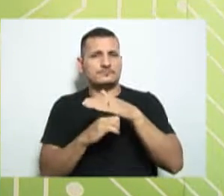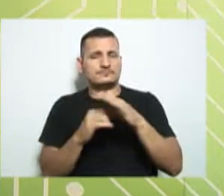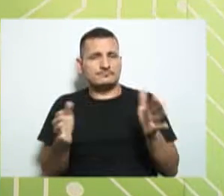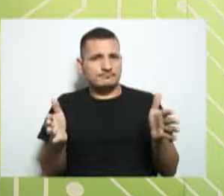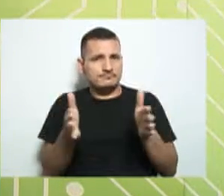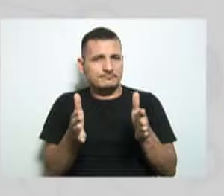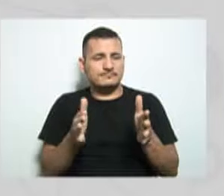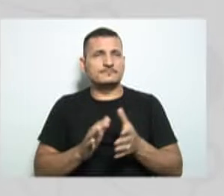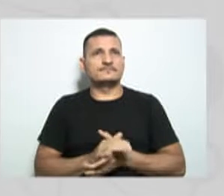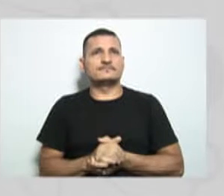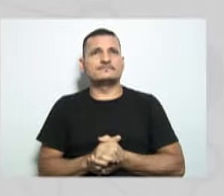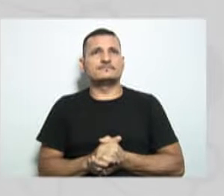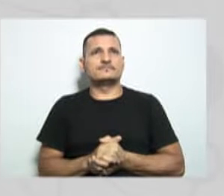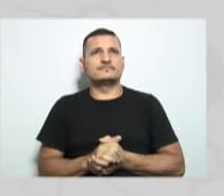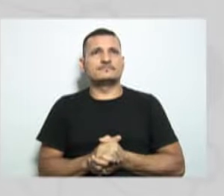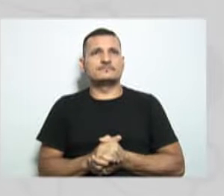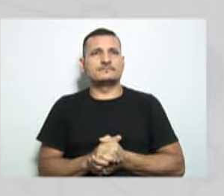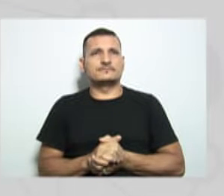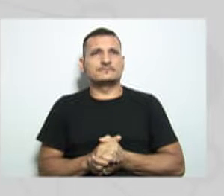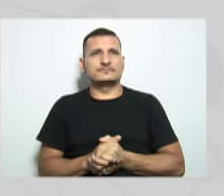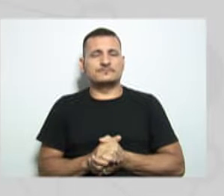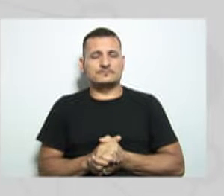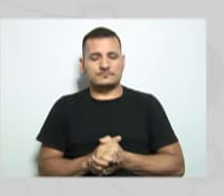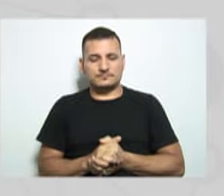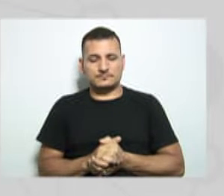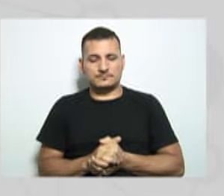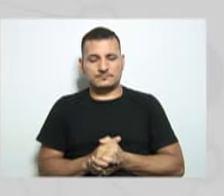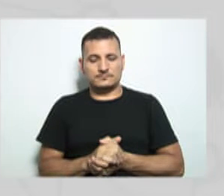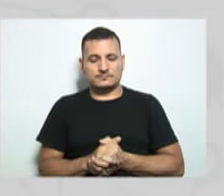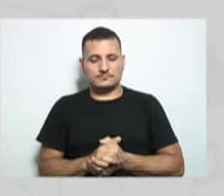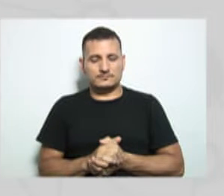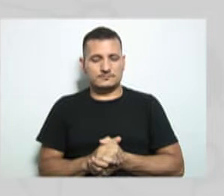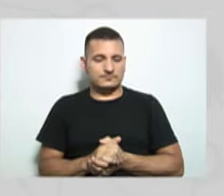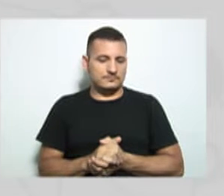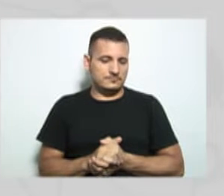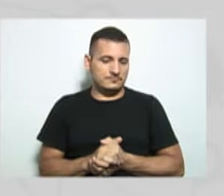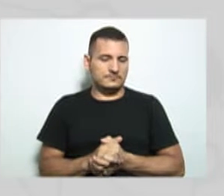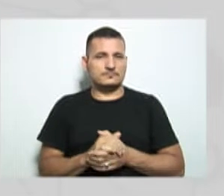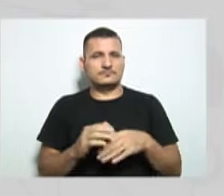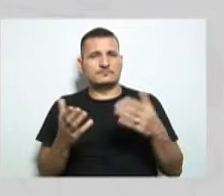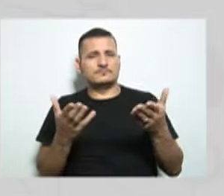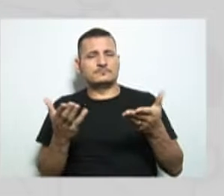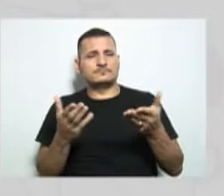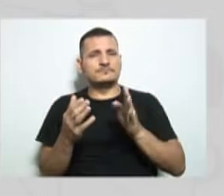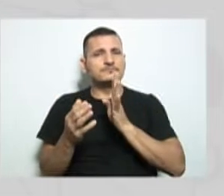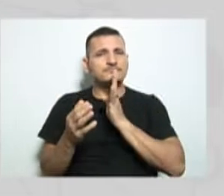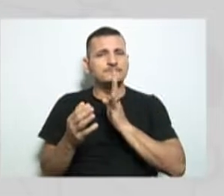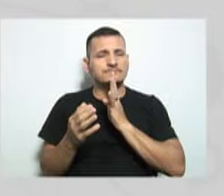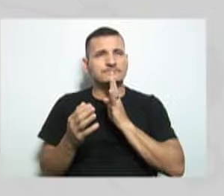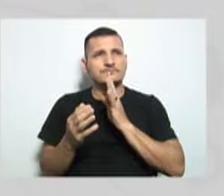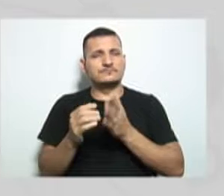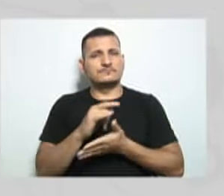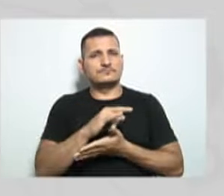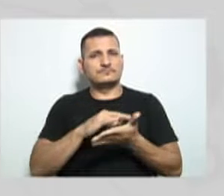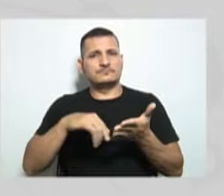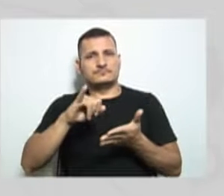lá no slide. Agora, vamos conhecer o inventário